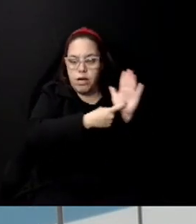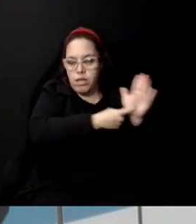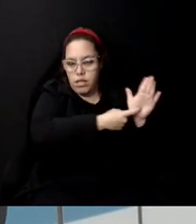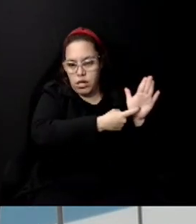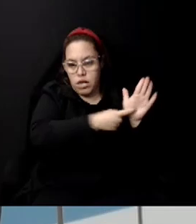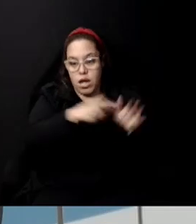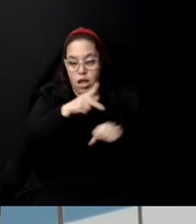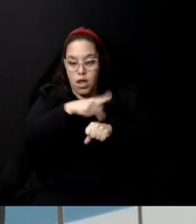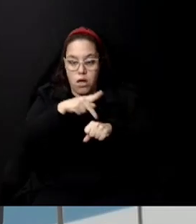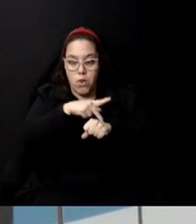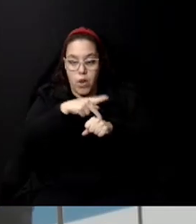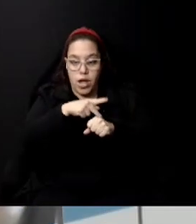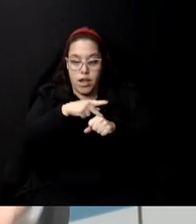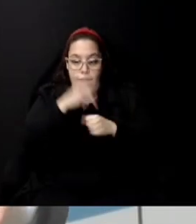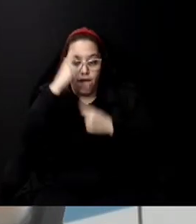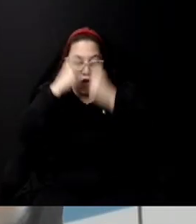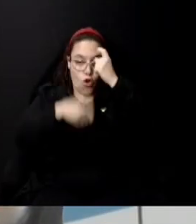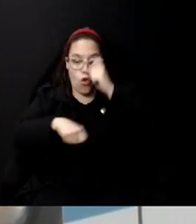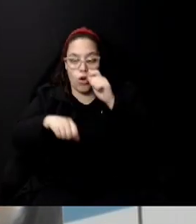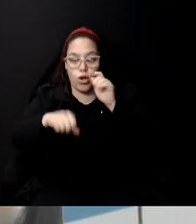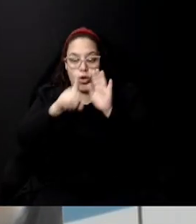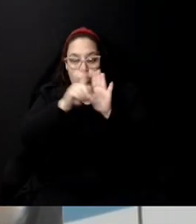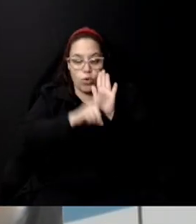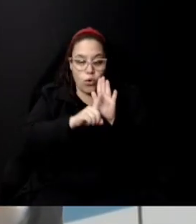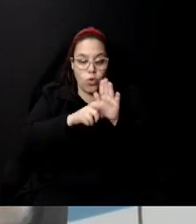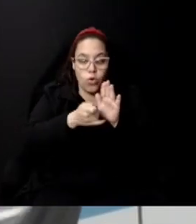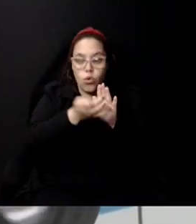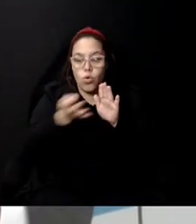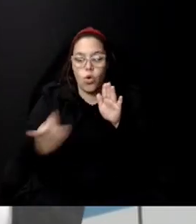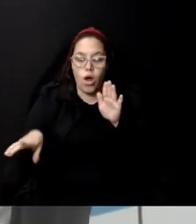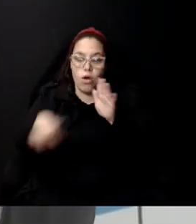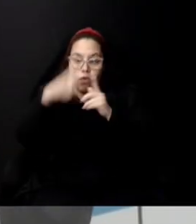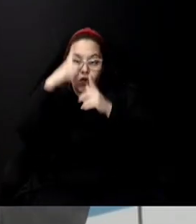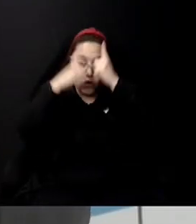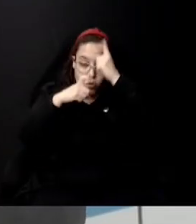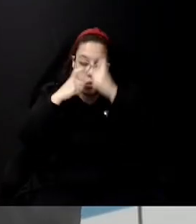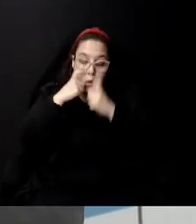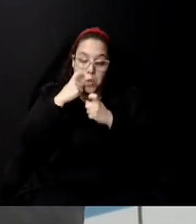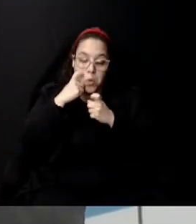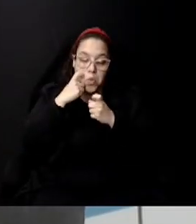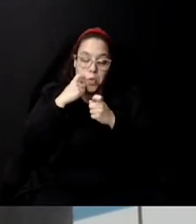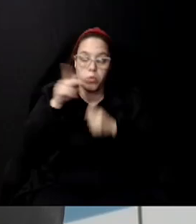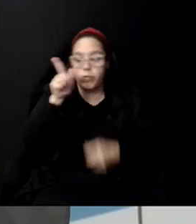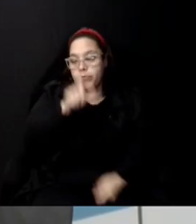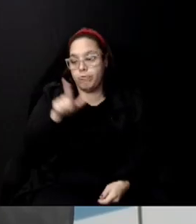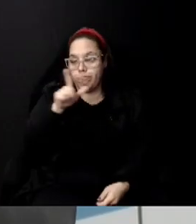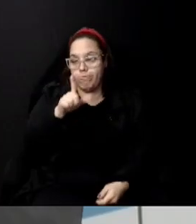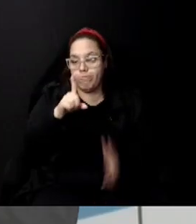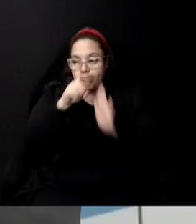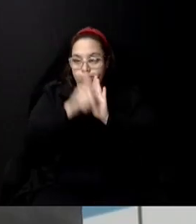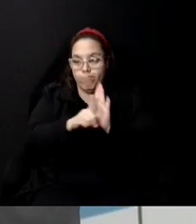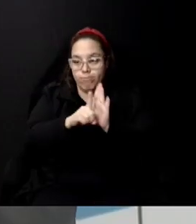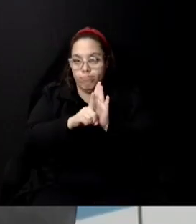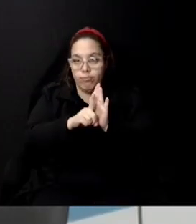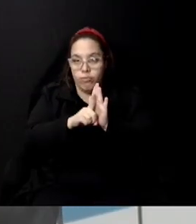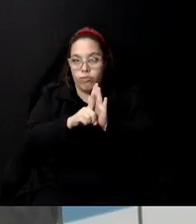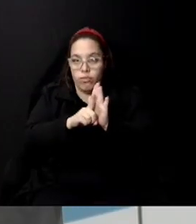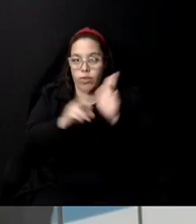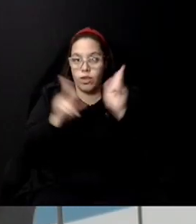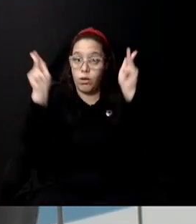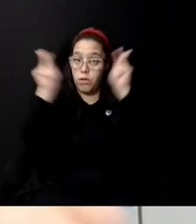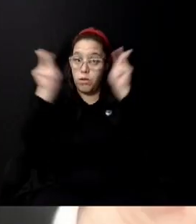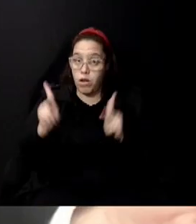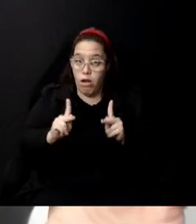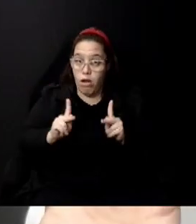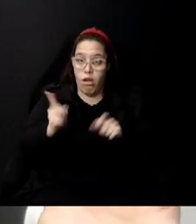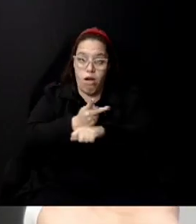violador quais foram os pontos que foram violados. Lógico, o direito internacional busca a paz, ele não quer determinar a invasão de um